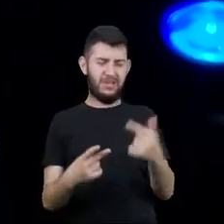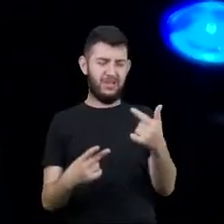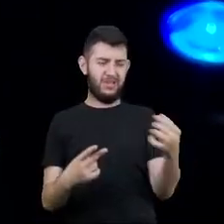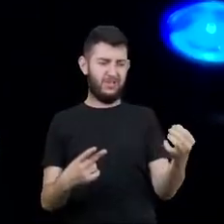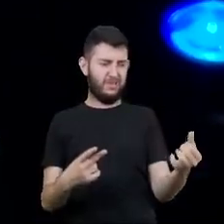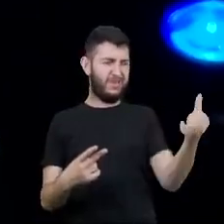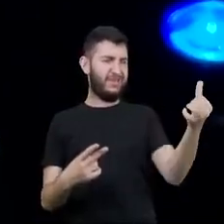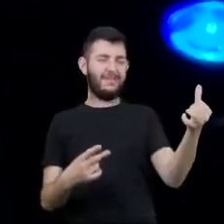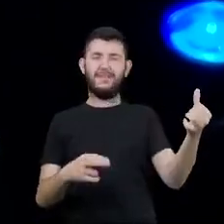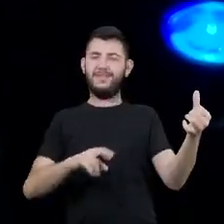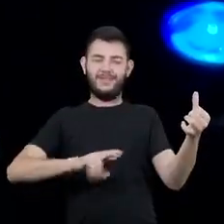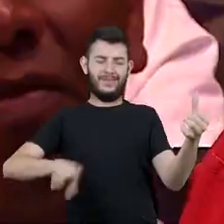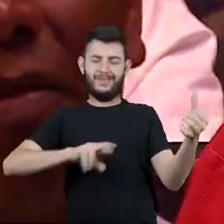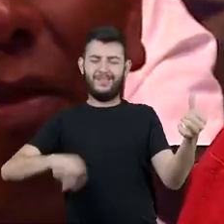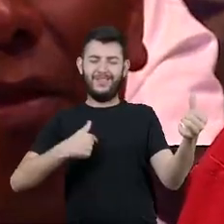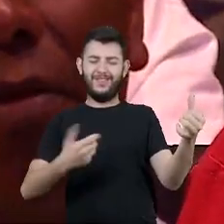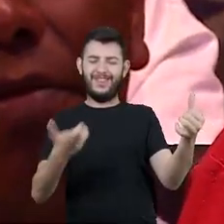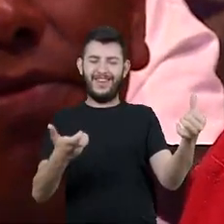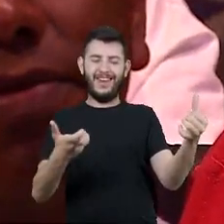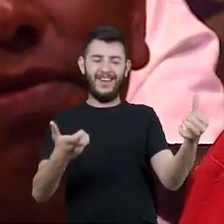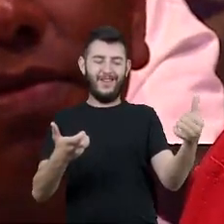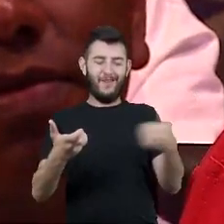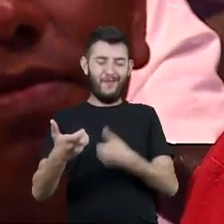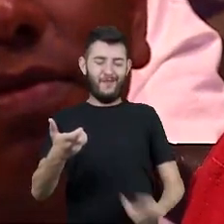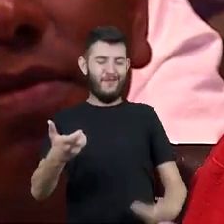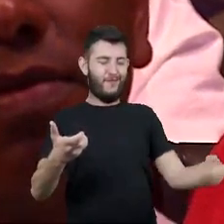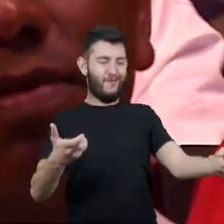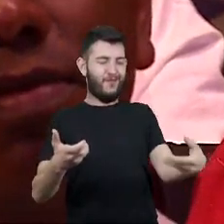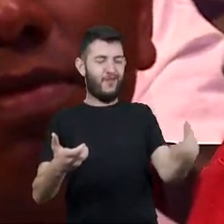que de fato esteja comprometido com a luta